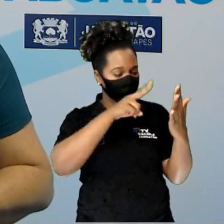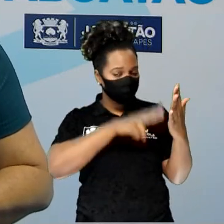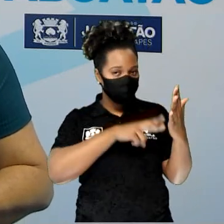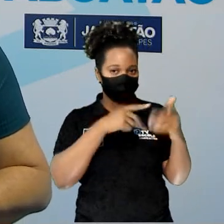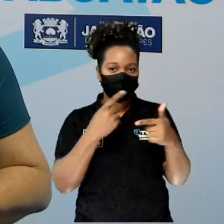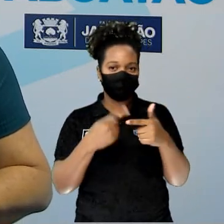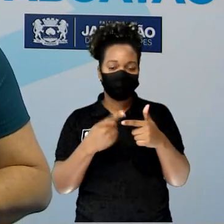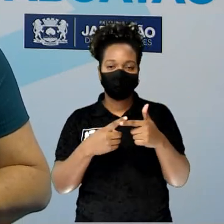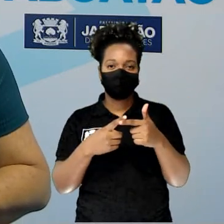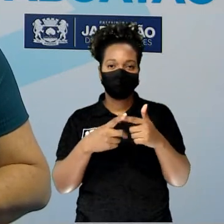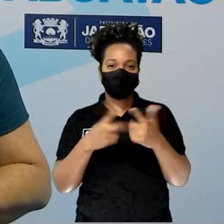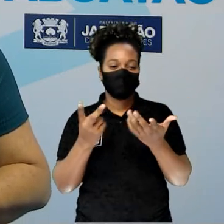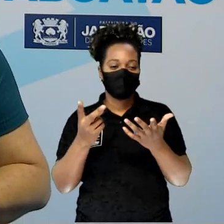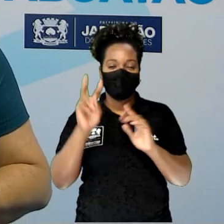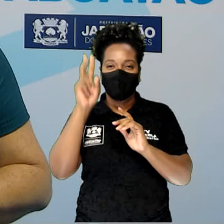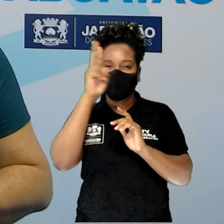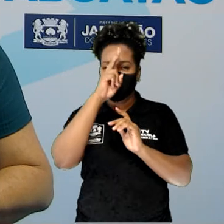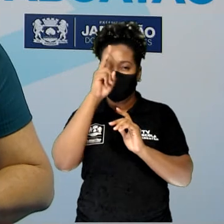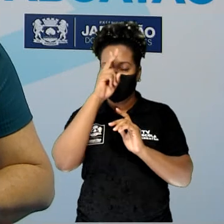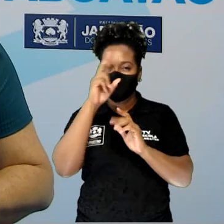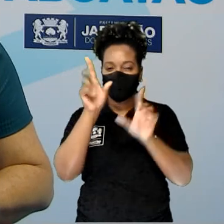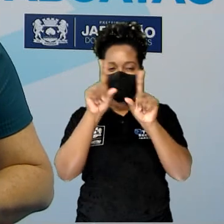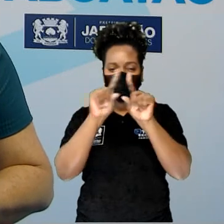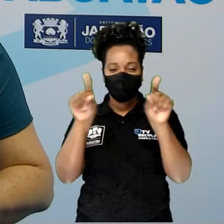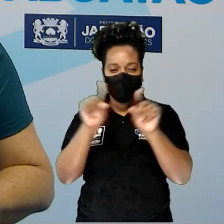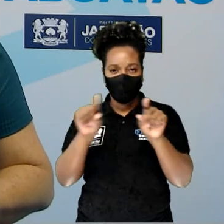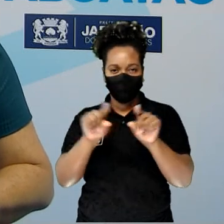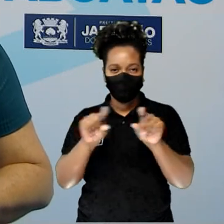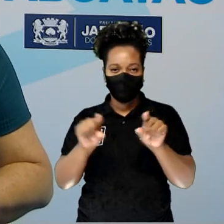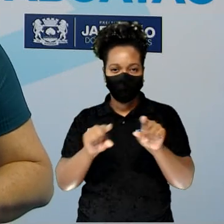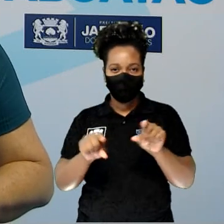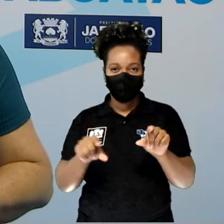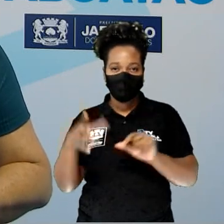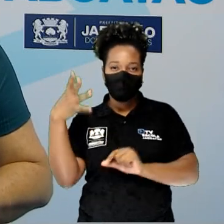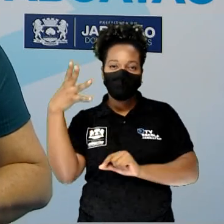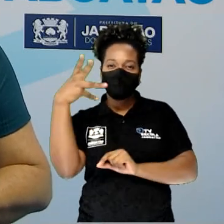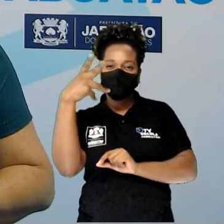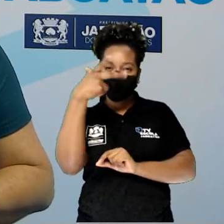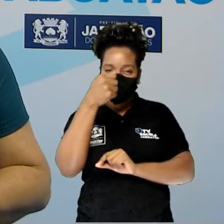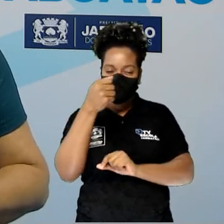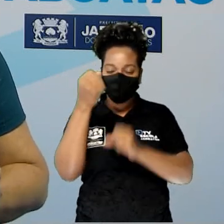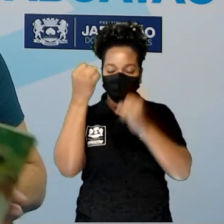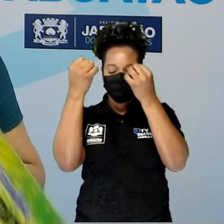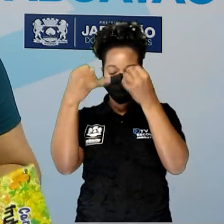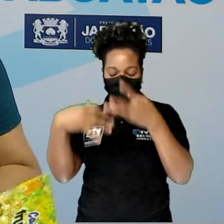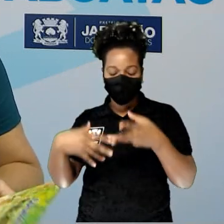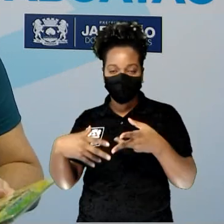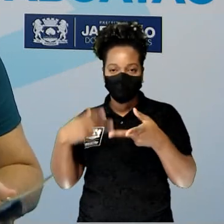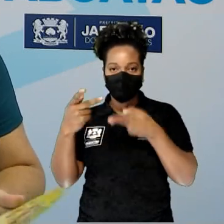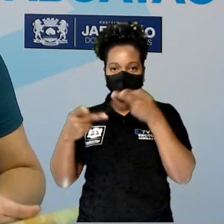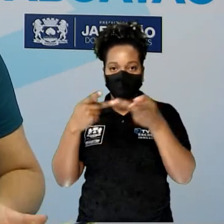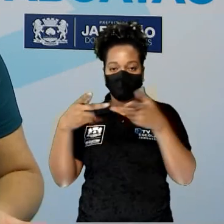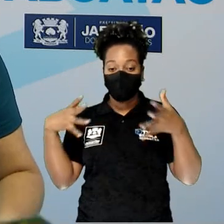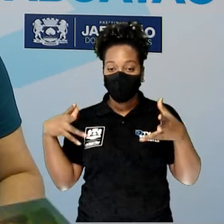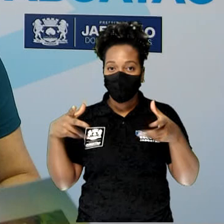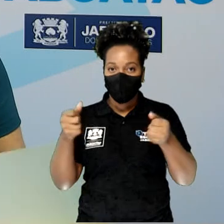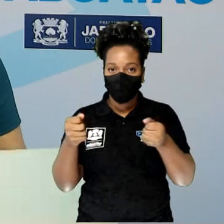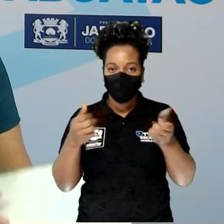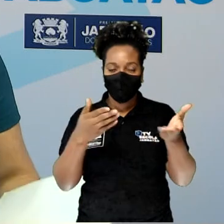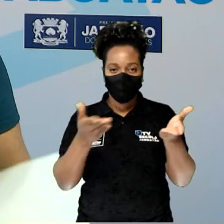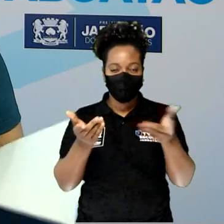toda em verso e eu achei que ela é muito bonita e que precisa ser contada integralmente aqui para vocês. Então acompanha aí